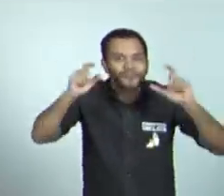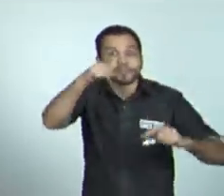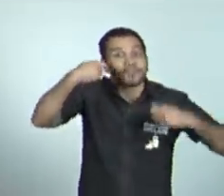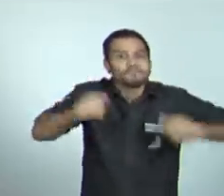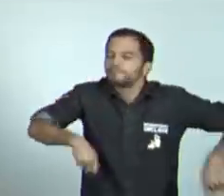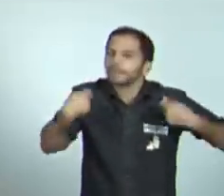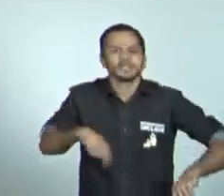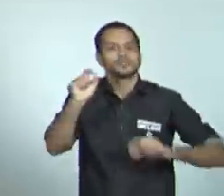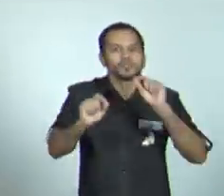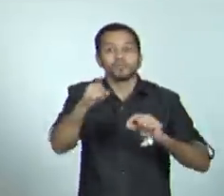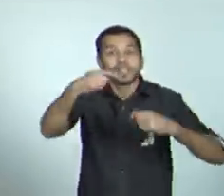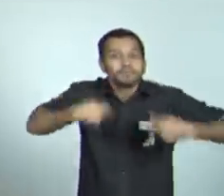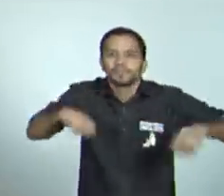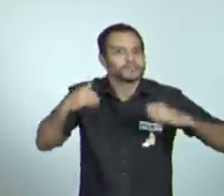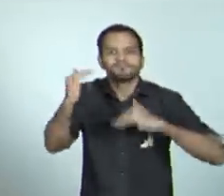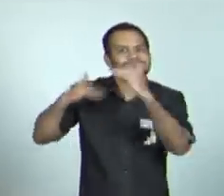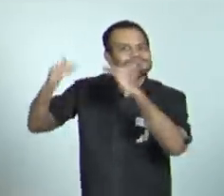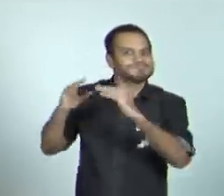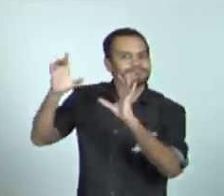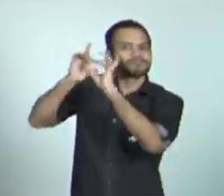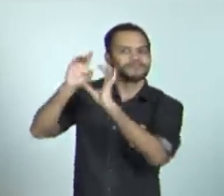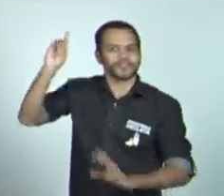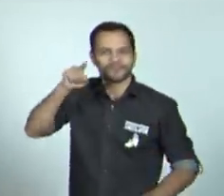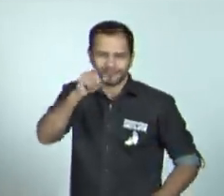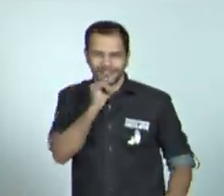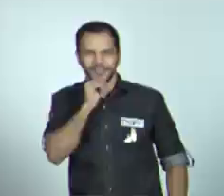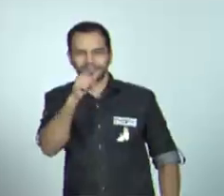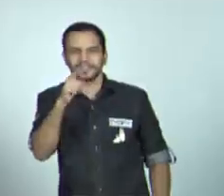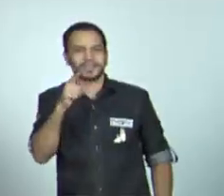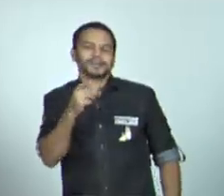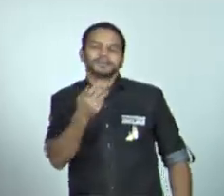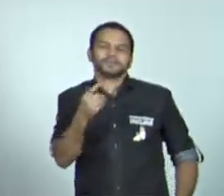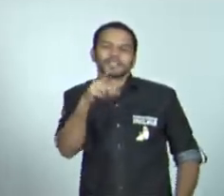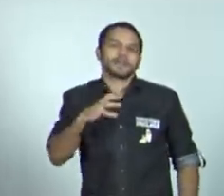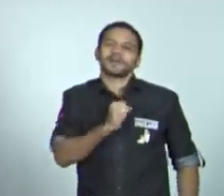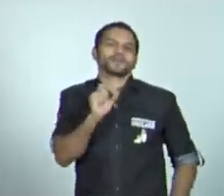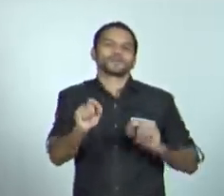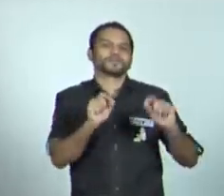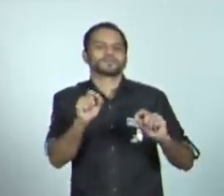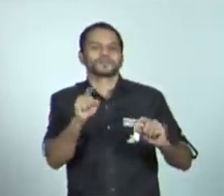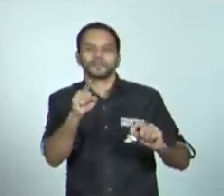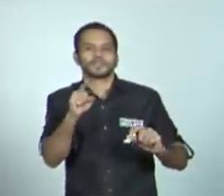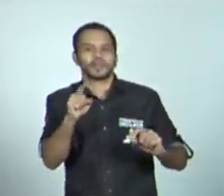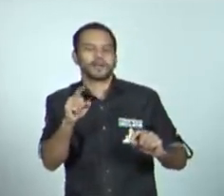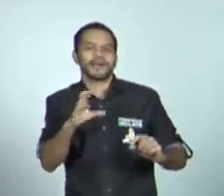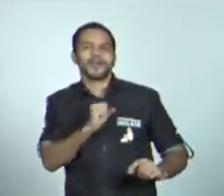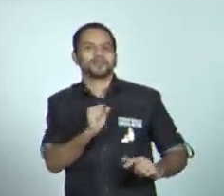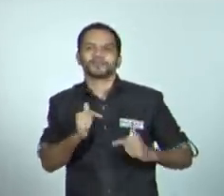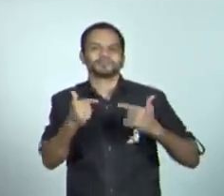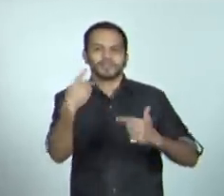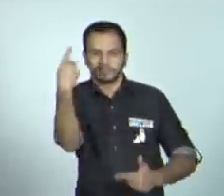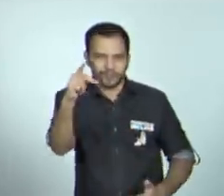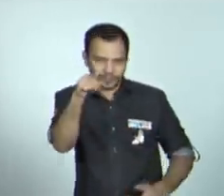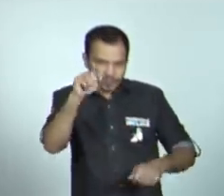precisa nesse momento crescer em deus você valoriza de verdade o que você faz